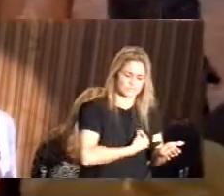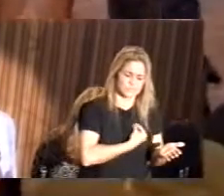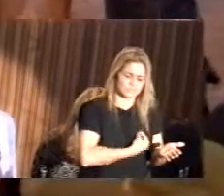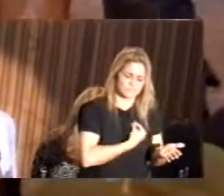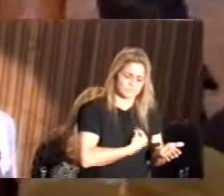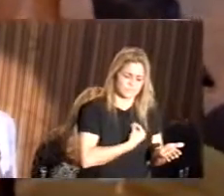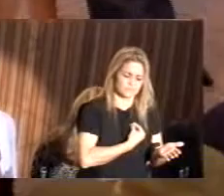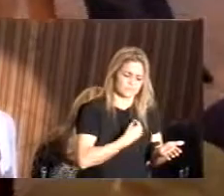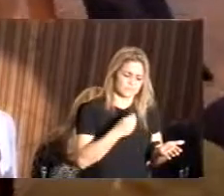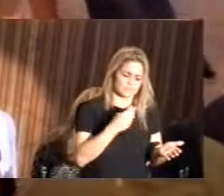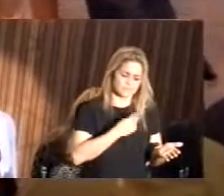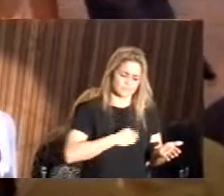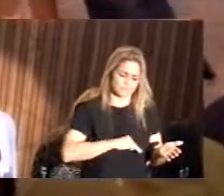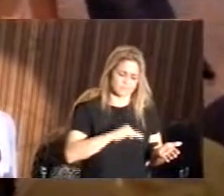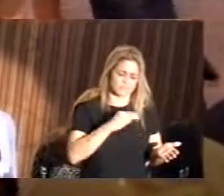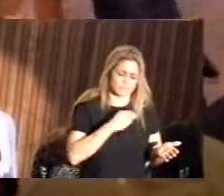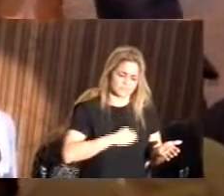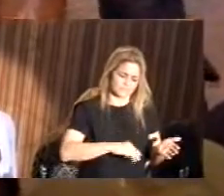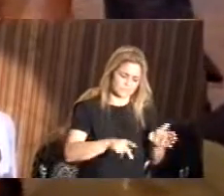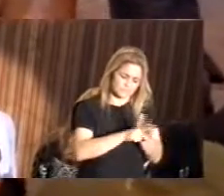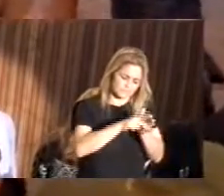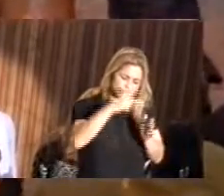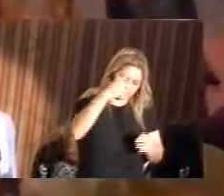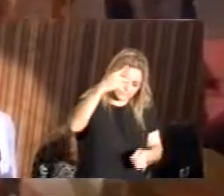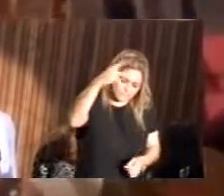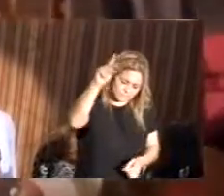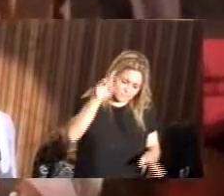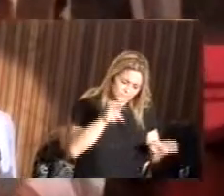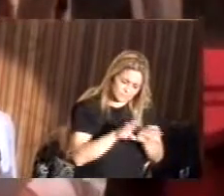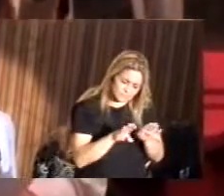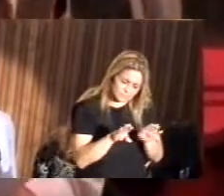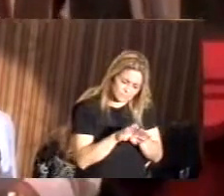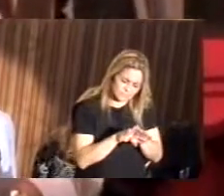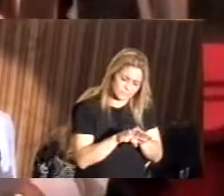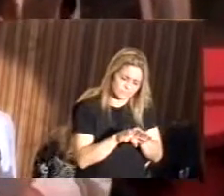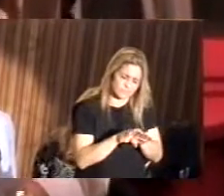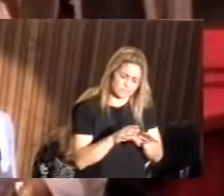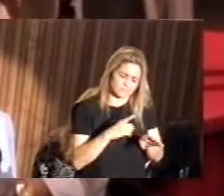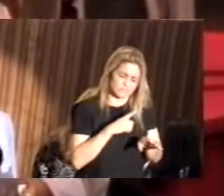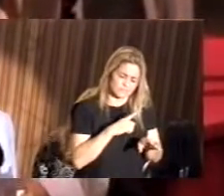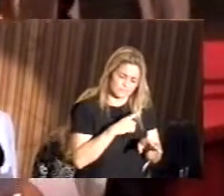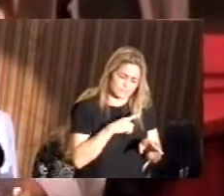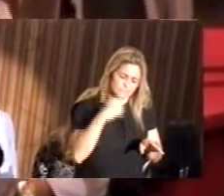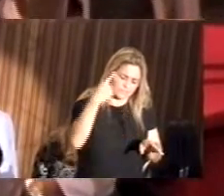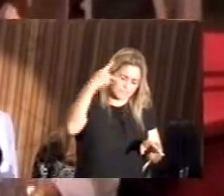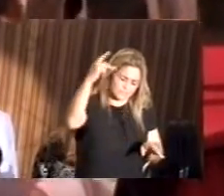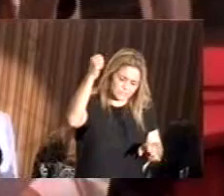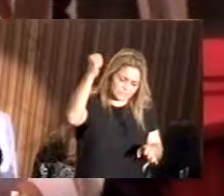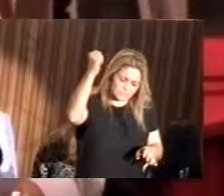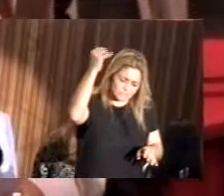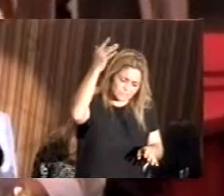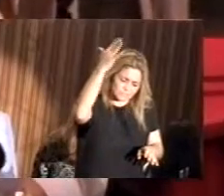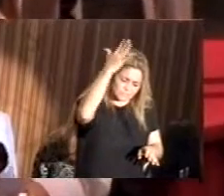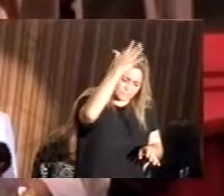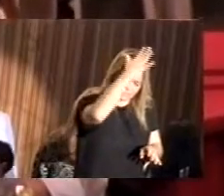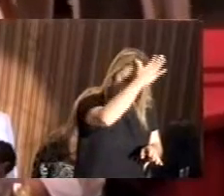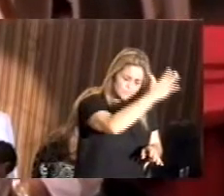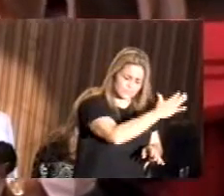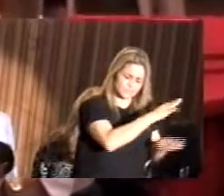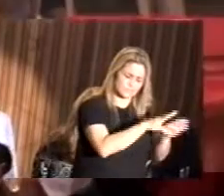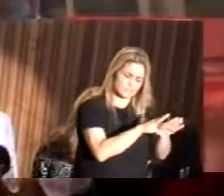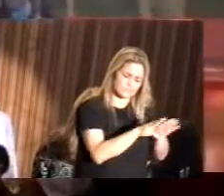as misericórdias do Senhor, as inundações da tua graça e